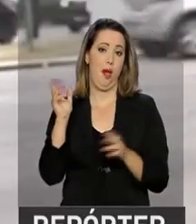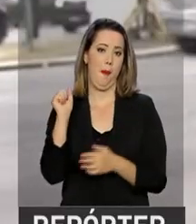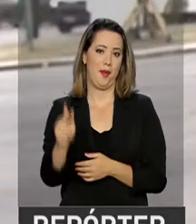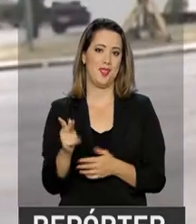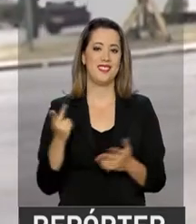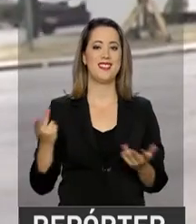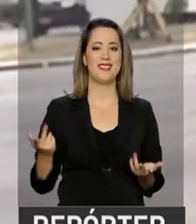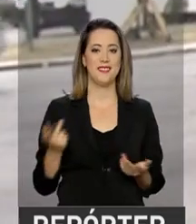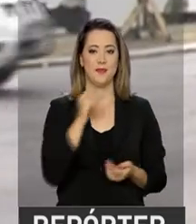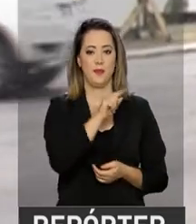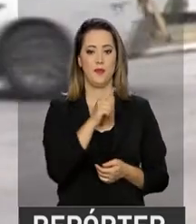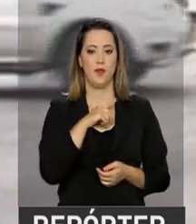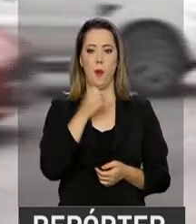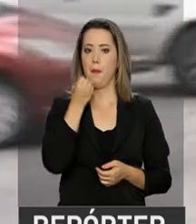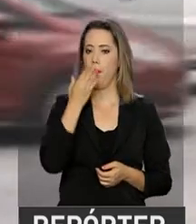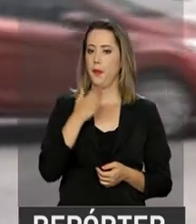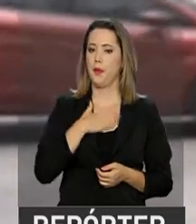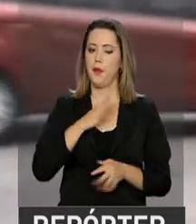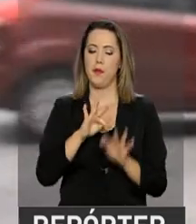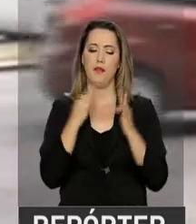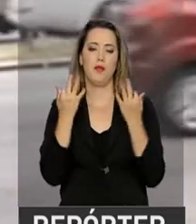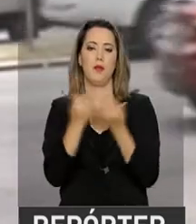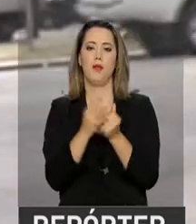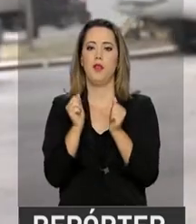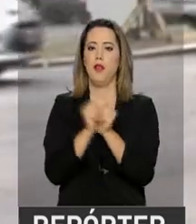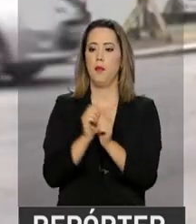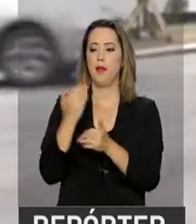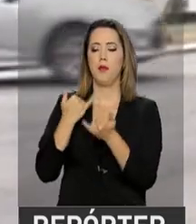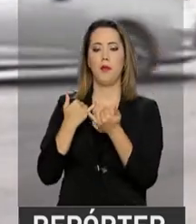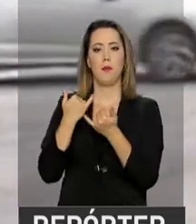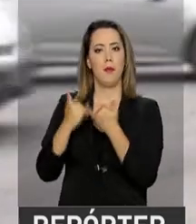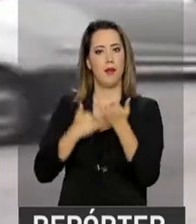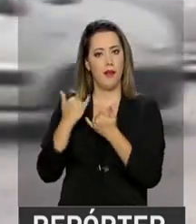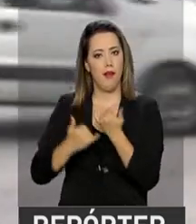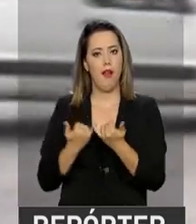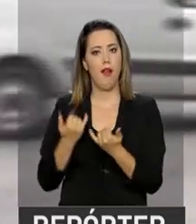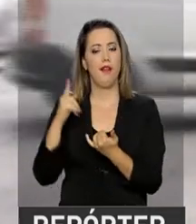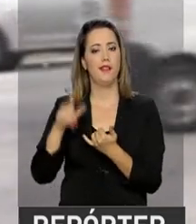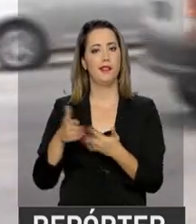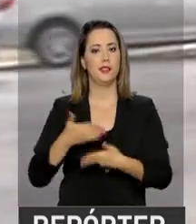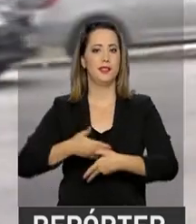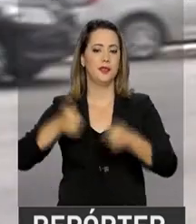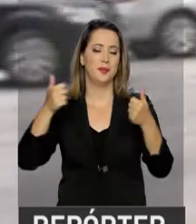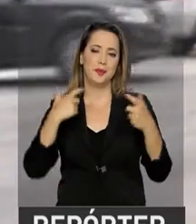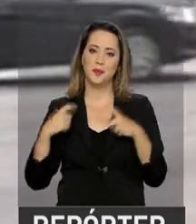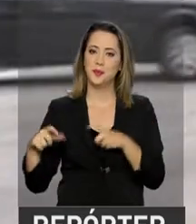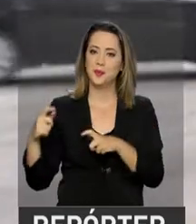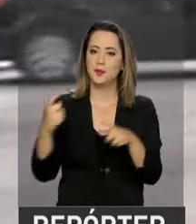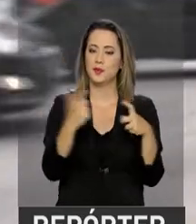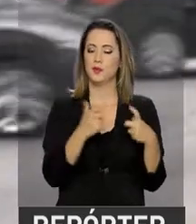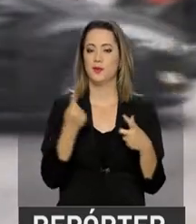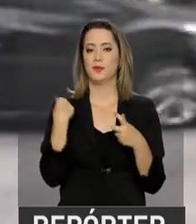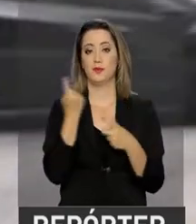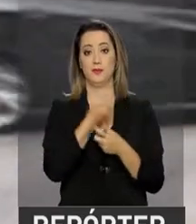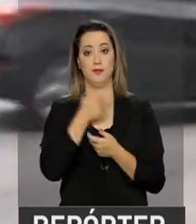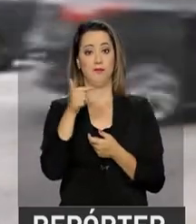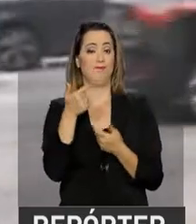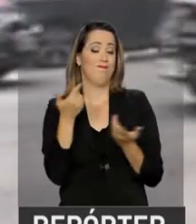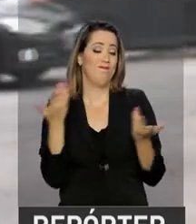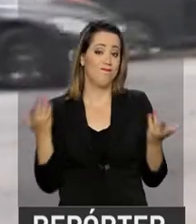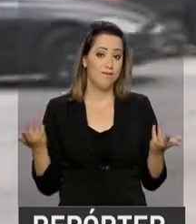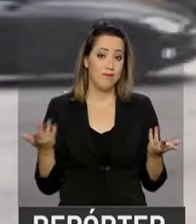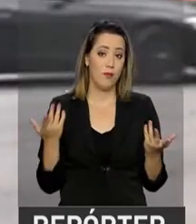mim vai ser ótimo também poder levar minha família as crianças para brincar vai ser mais uma área de lazer o qual a gente não tínhamos